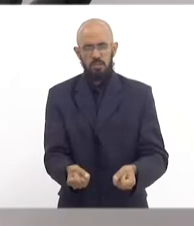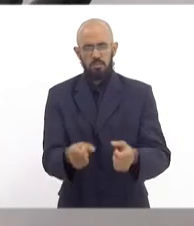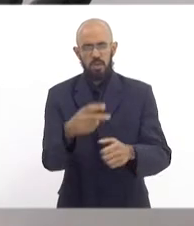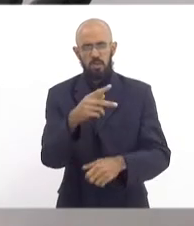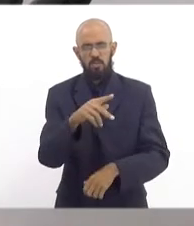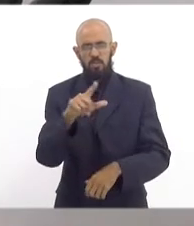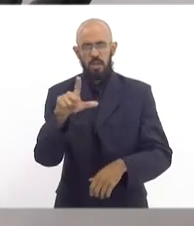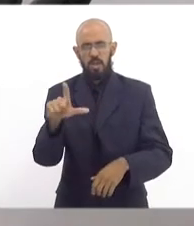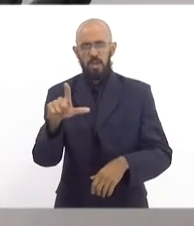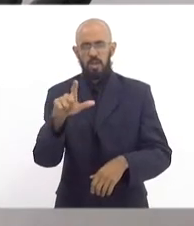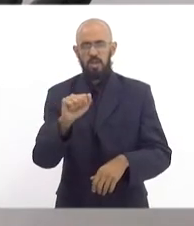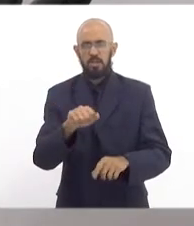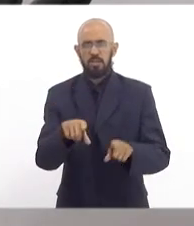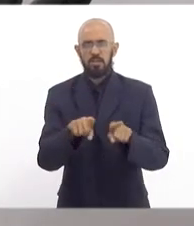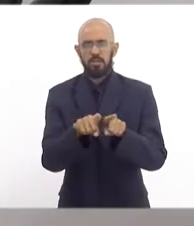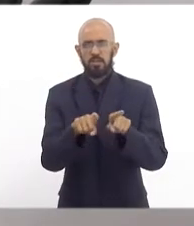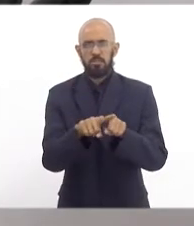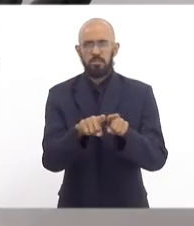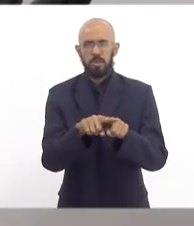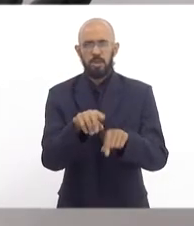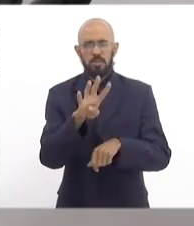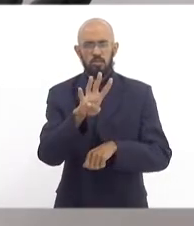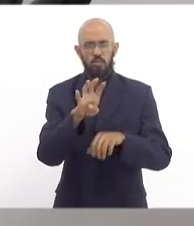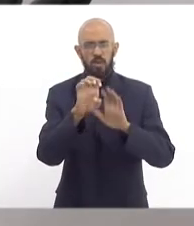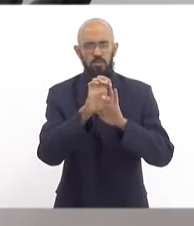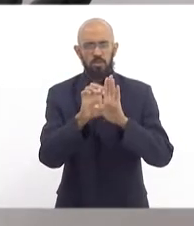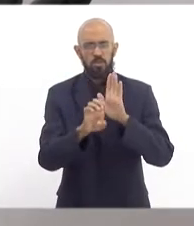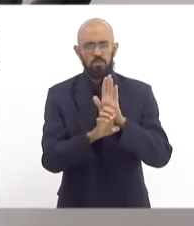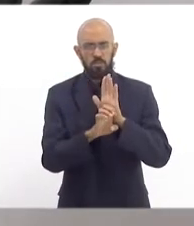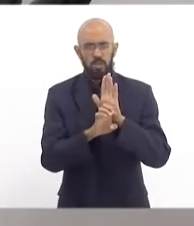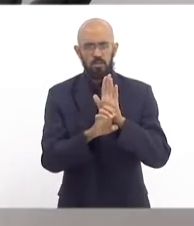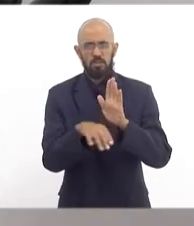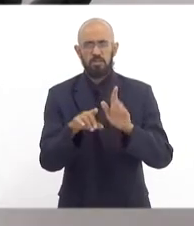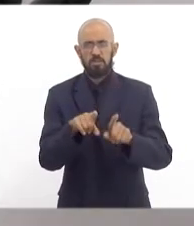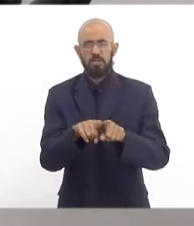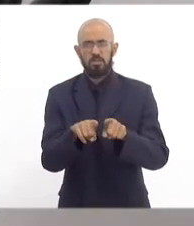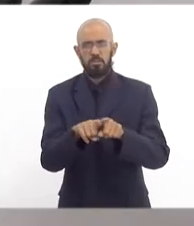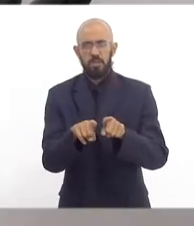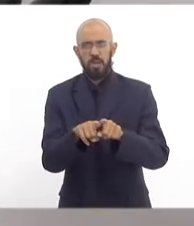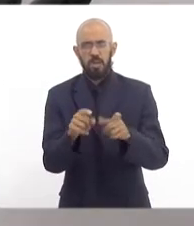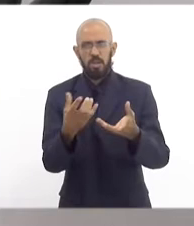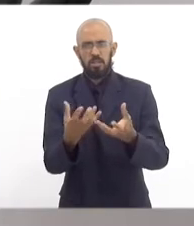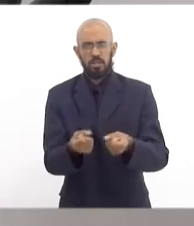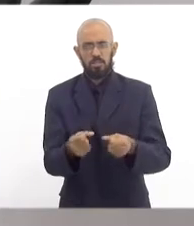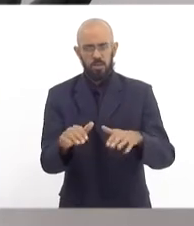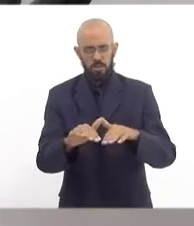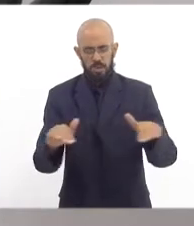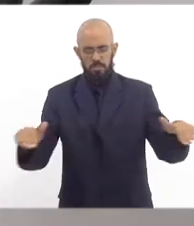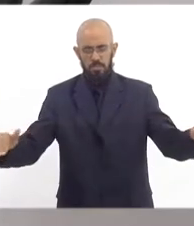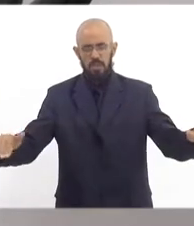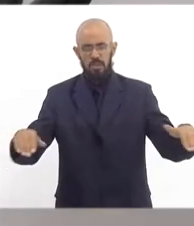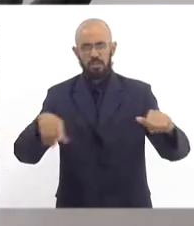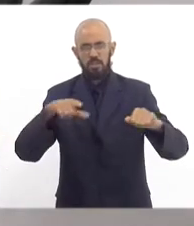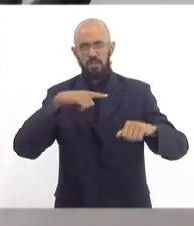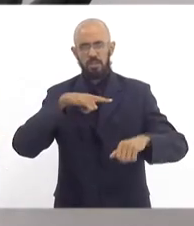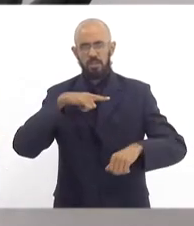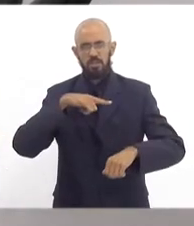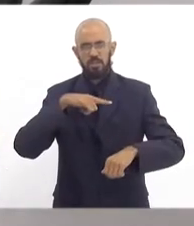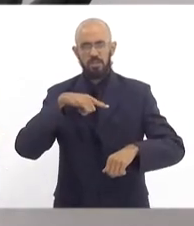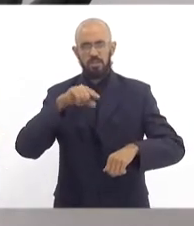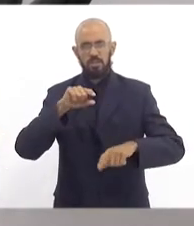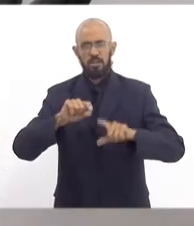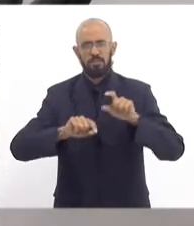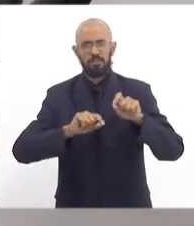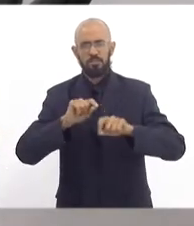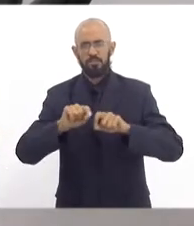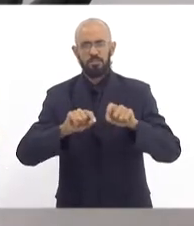pele E aí as quatro emendas Além do mais na mesa para os que estão central